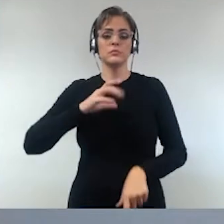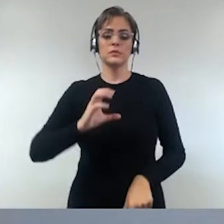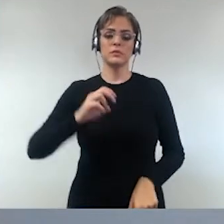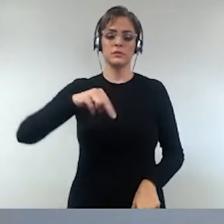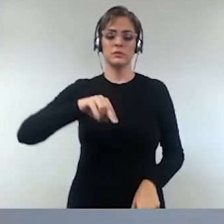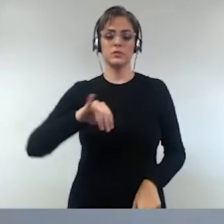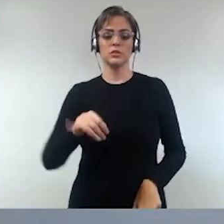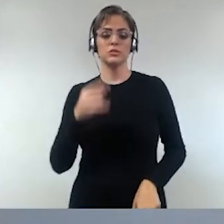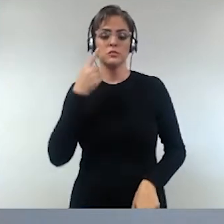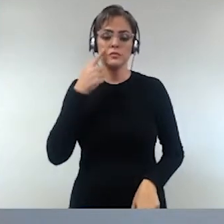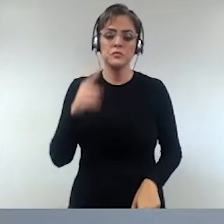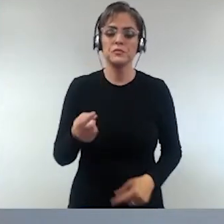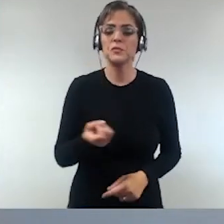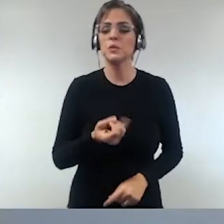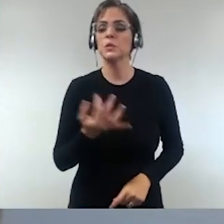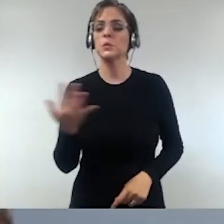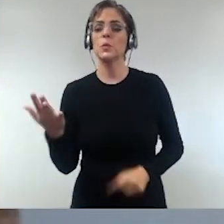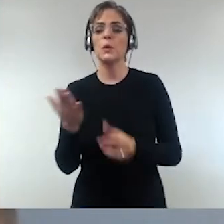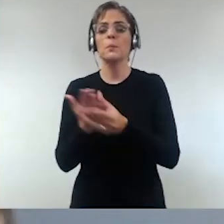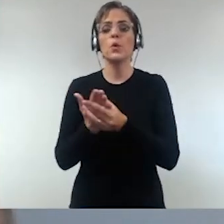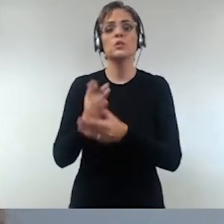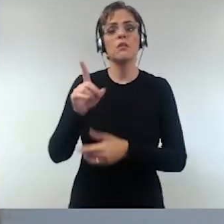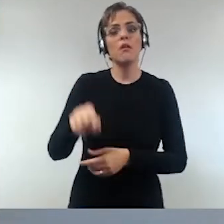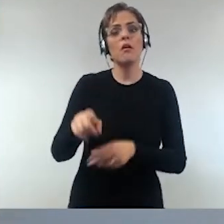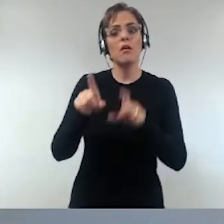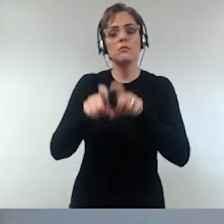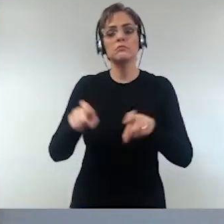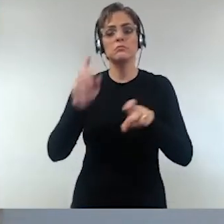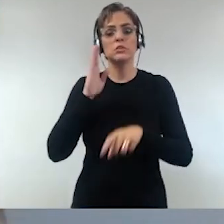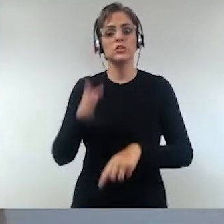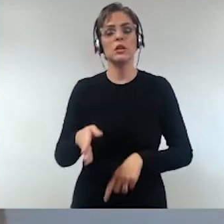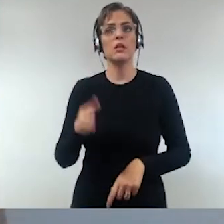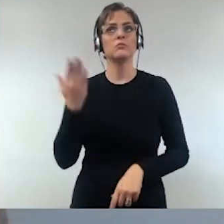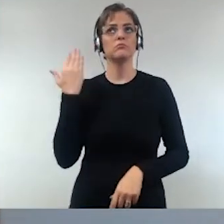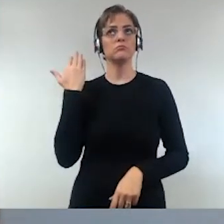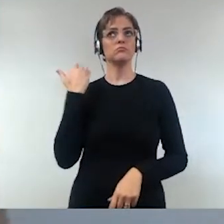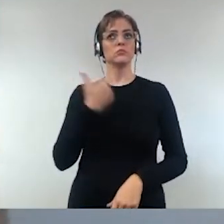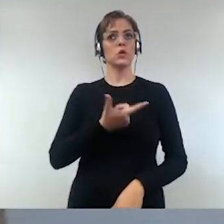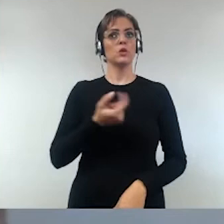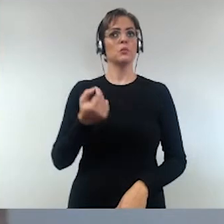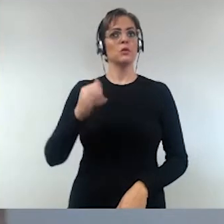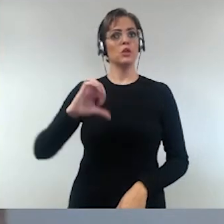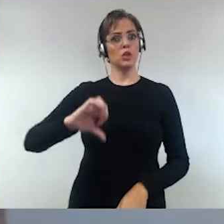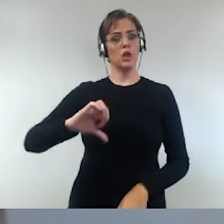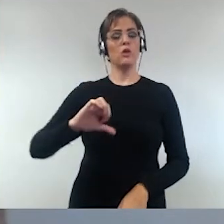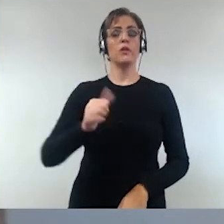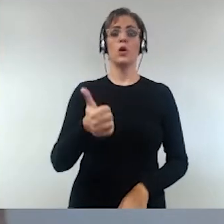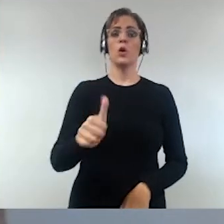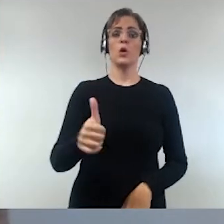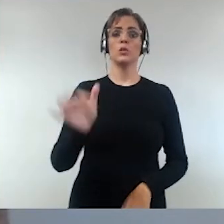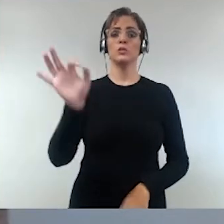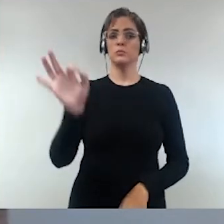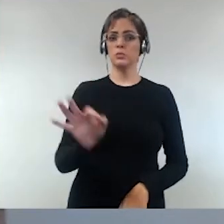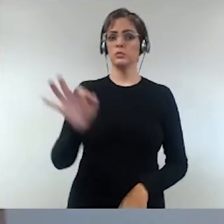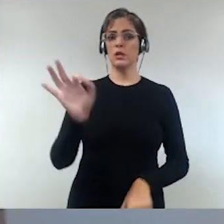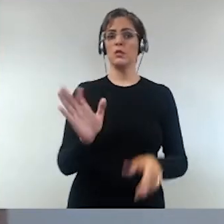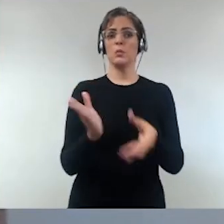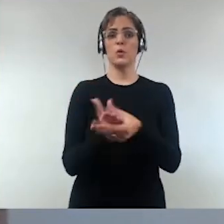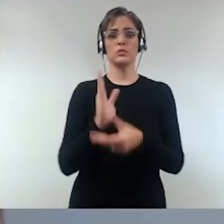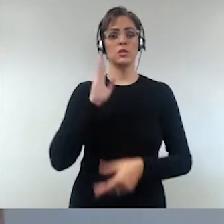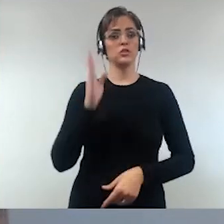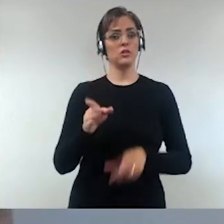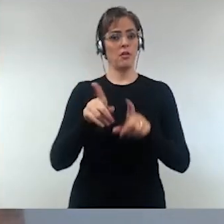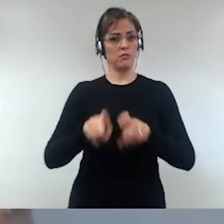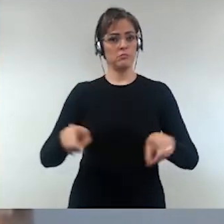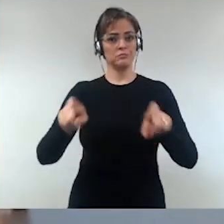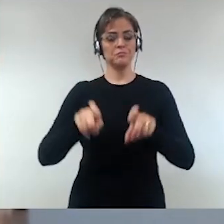de informatização dos processos. Então, a gente vê lá que, em 2009, 11% dos processos eram digitais,